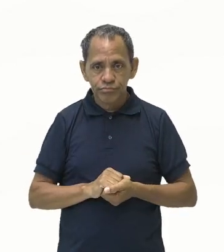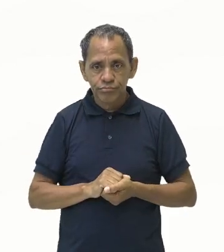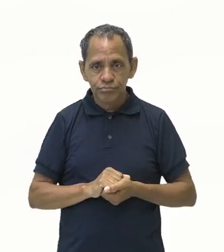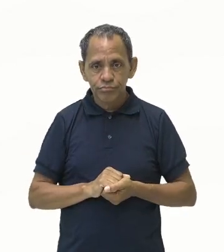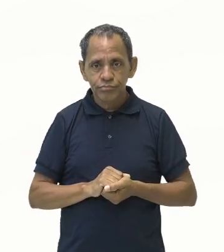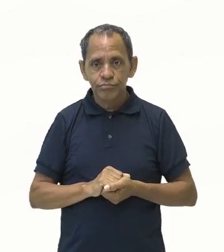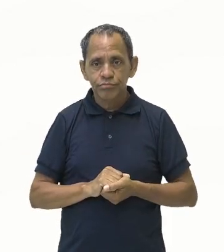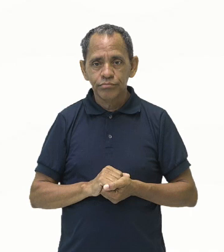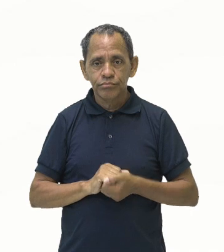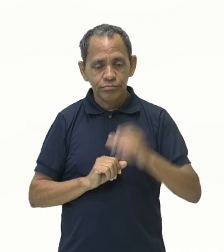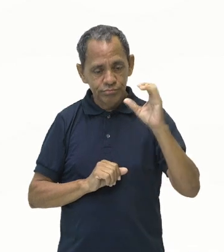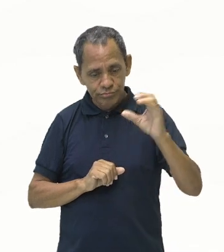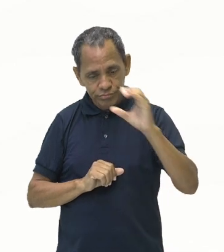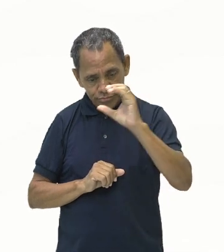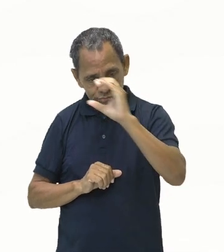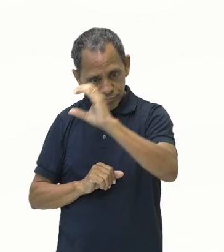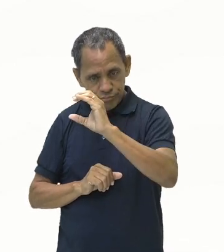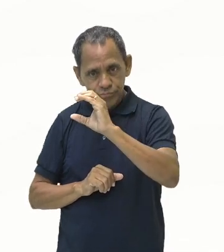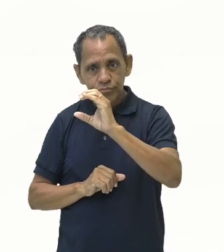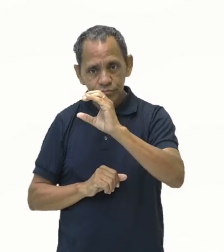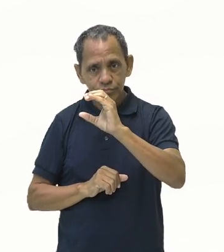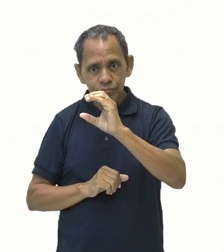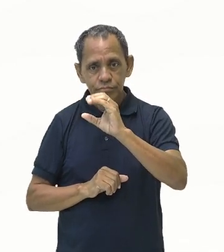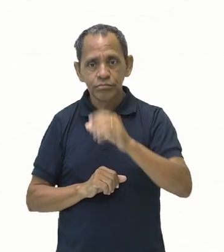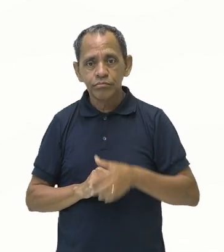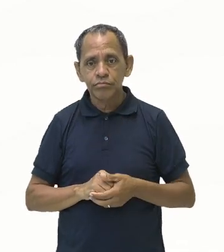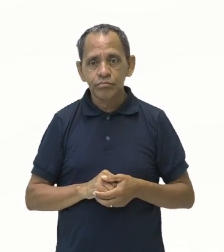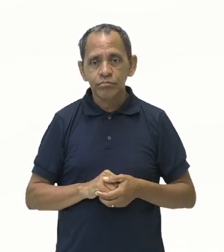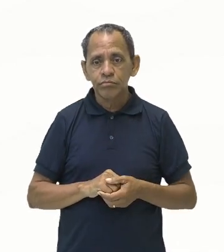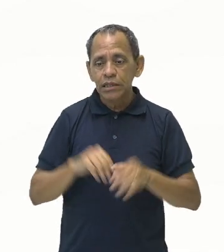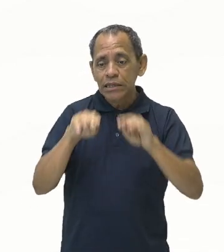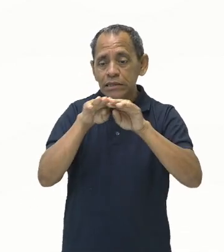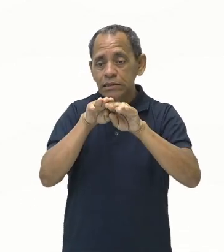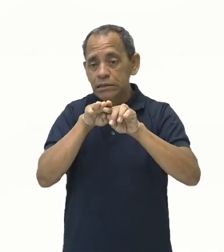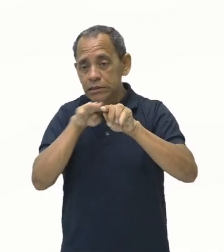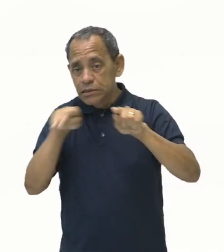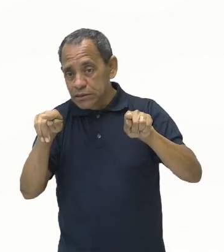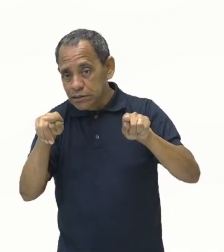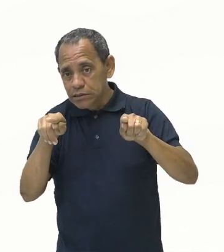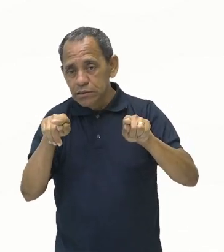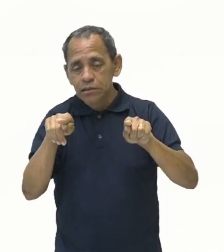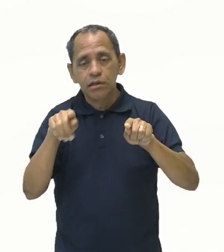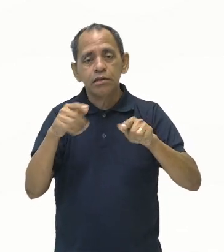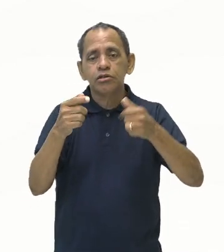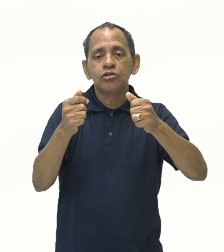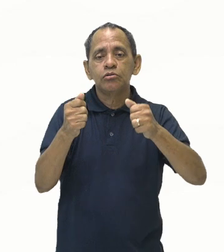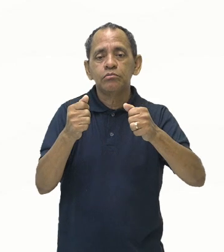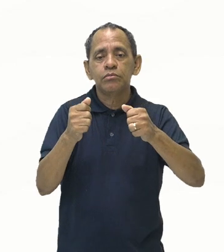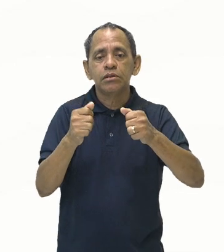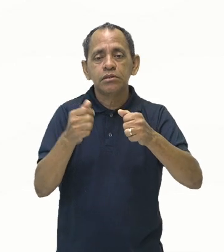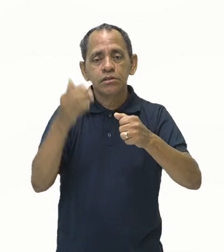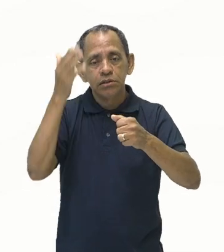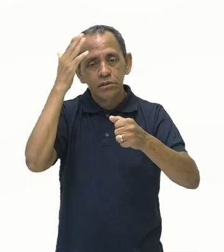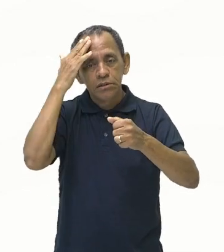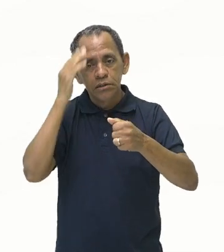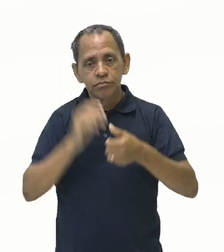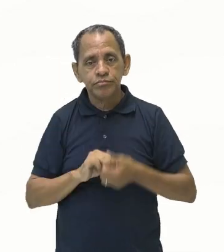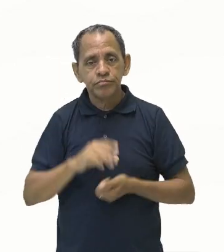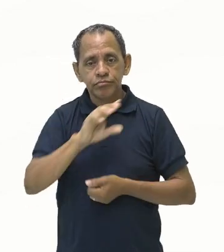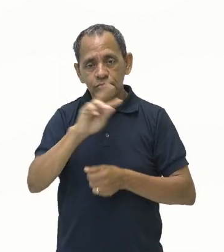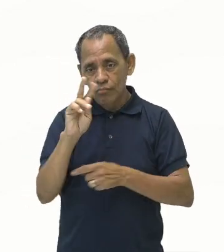carbono aqui, um carbono aqui. E dessa forma, em linha, não preciso representar ali os